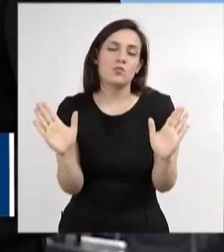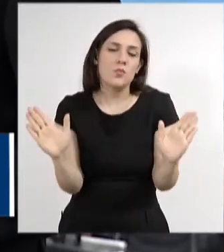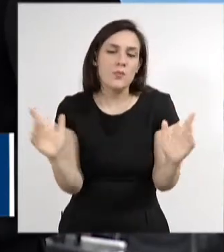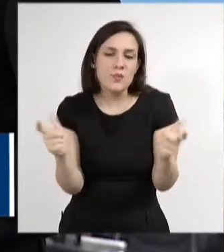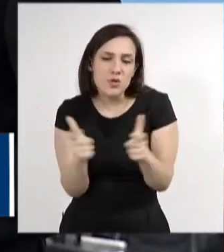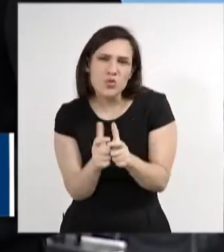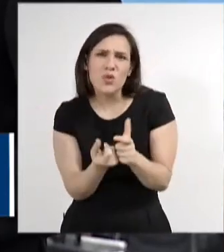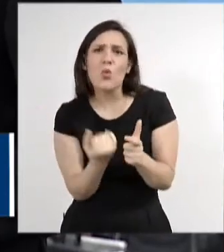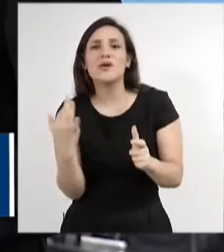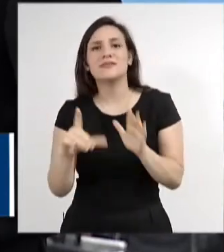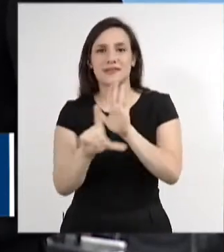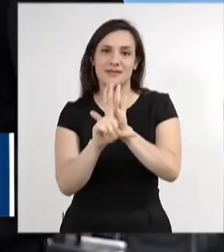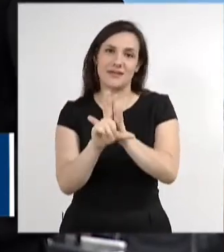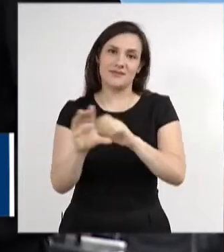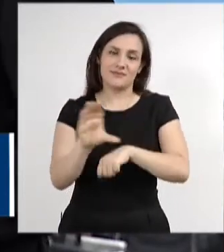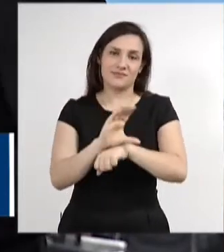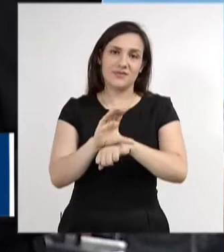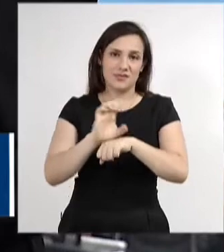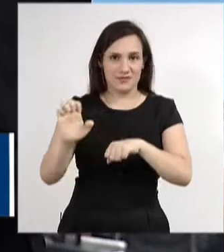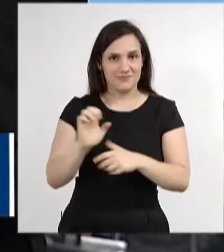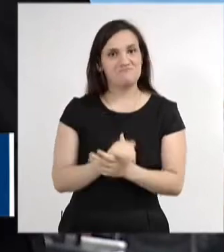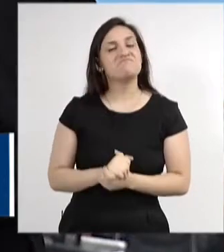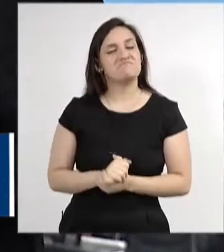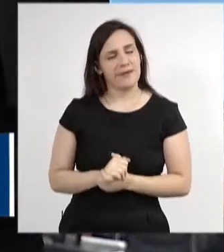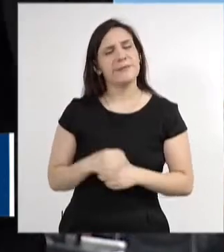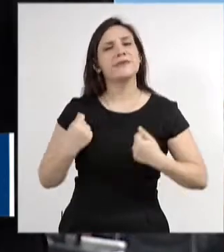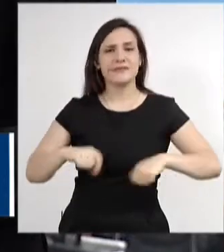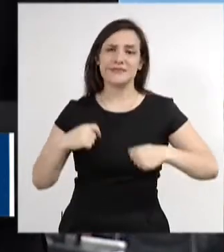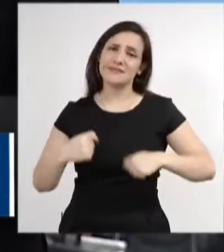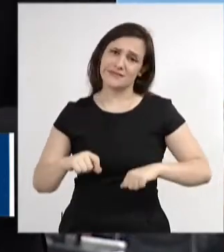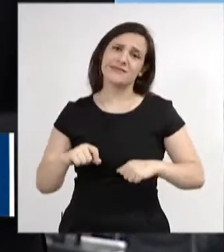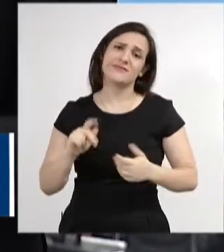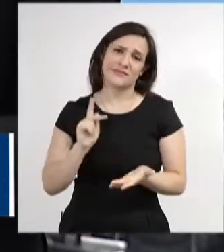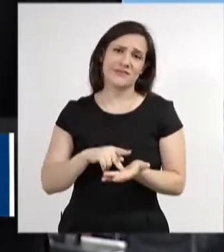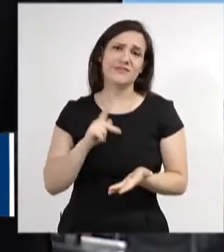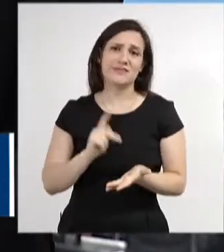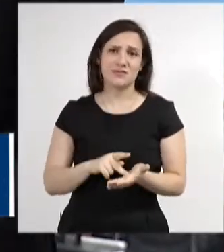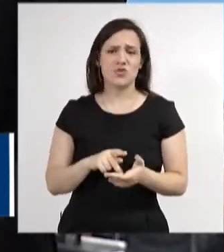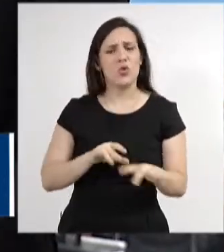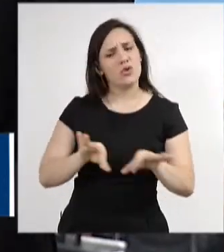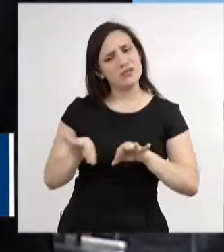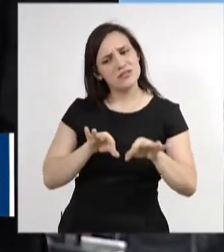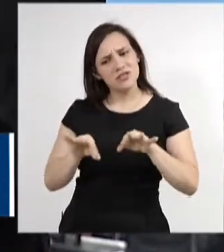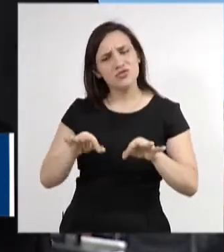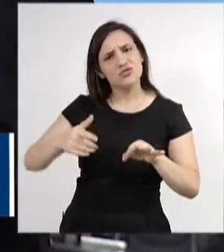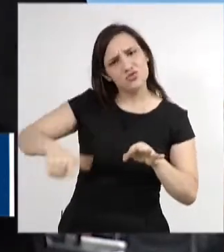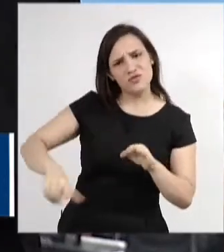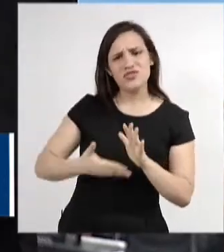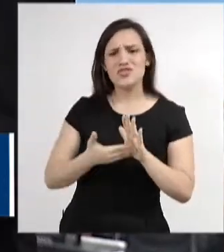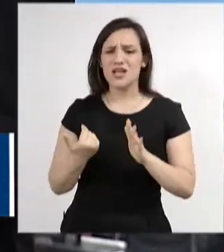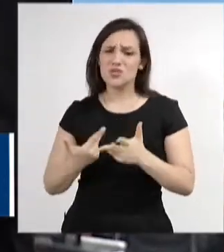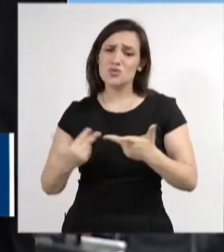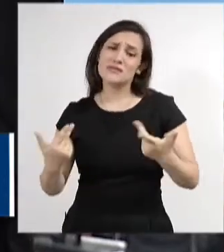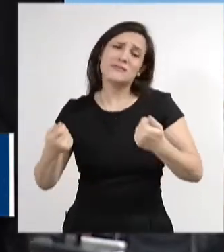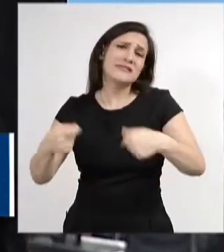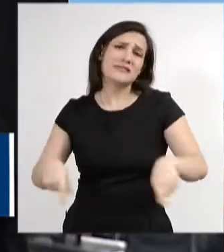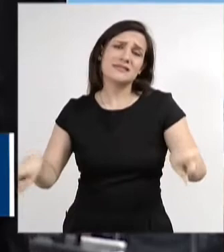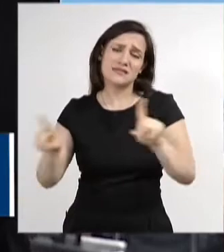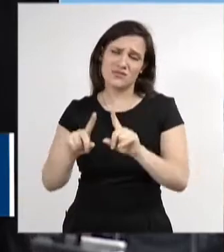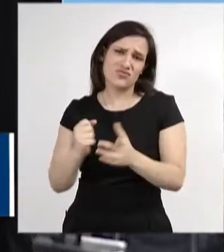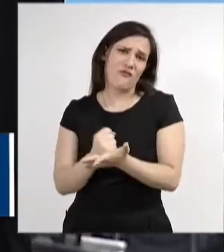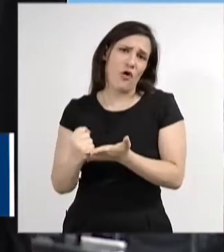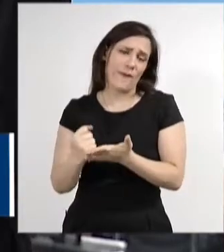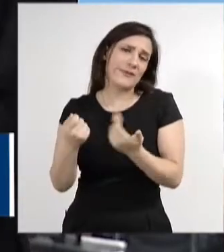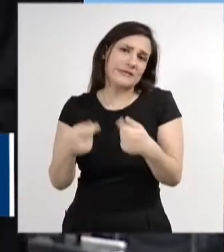né, a nossa Constituição Estadual. É uma atualização necessária, né? Estamos aí reorganizando e tirando o que realmente já passou,